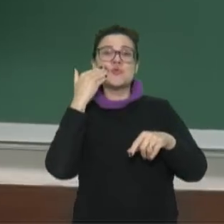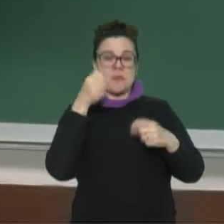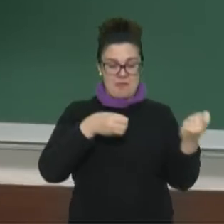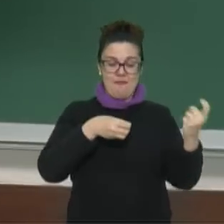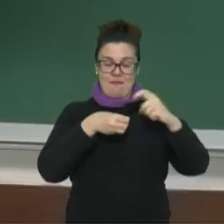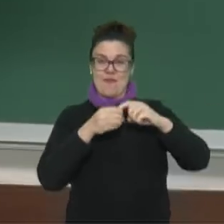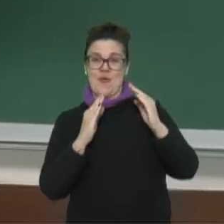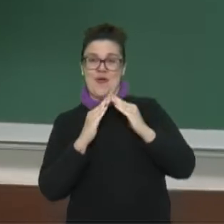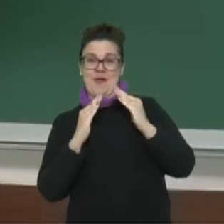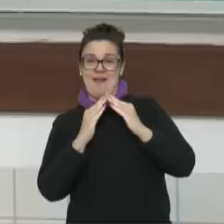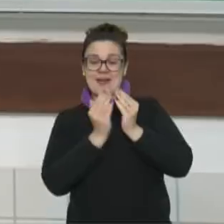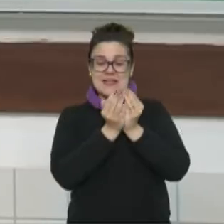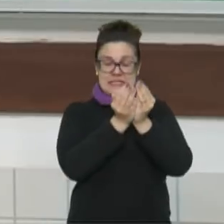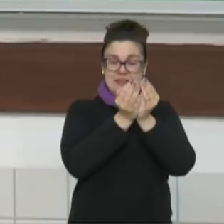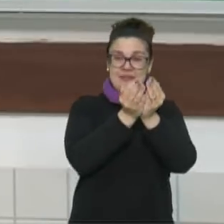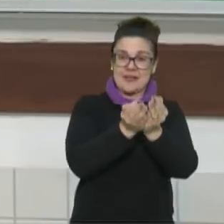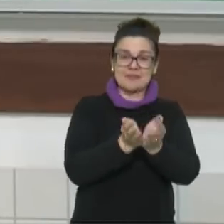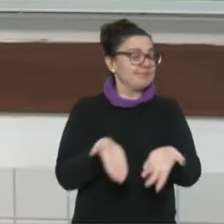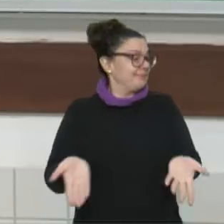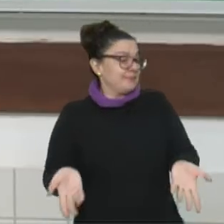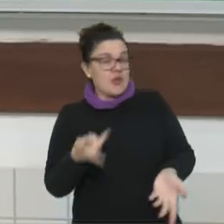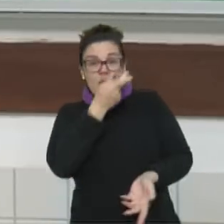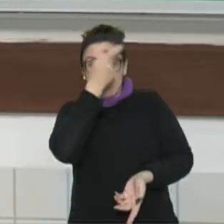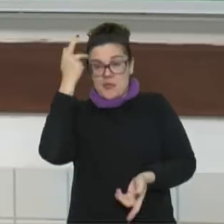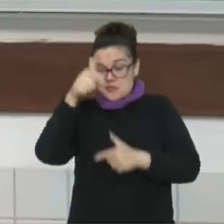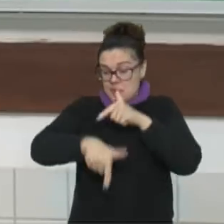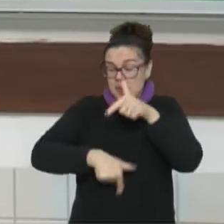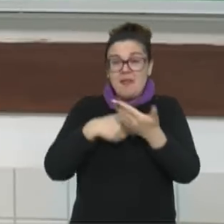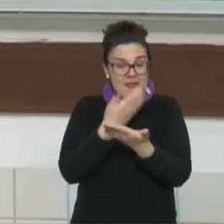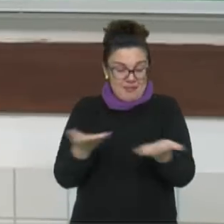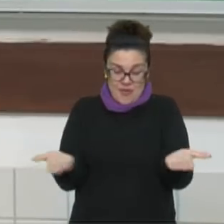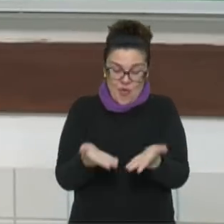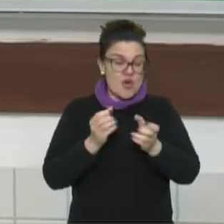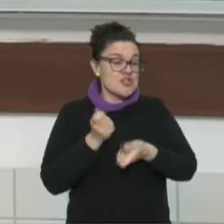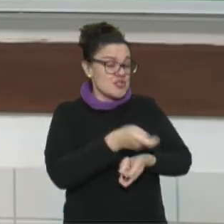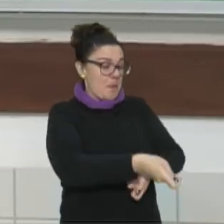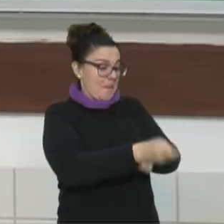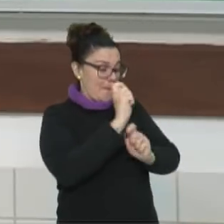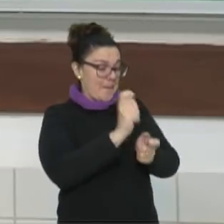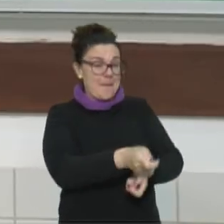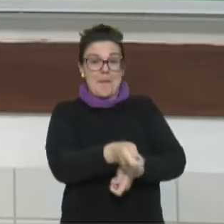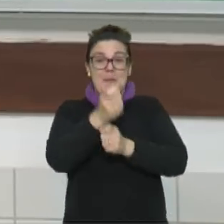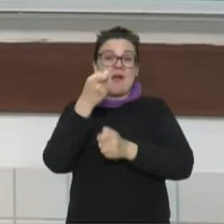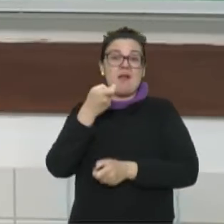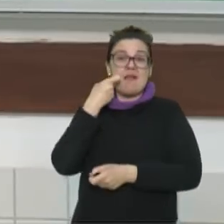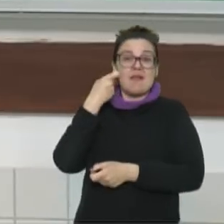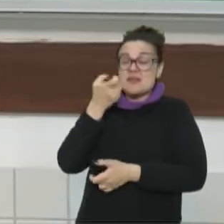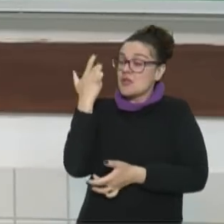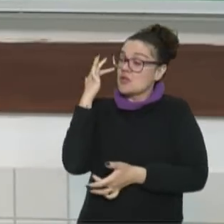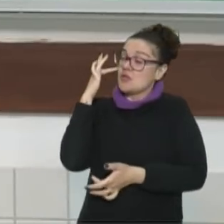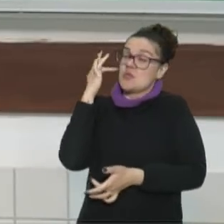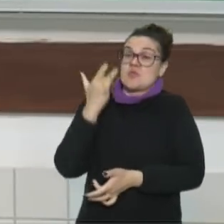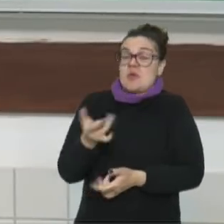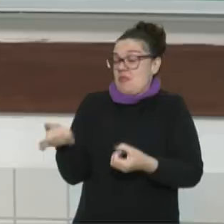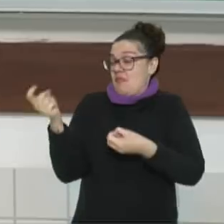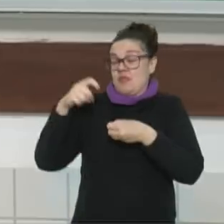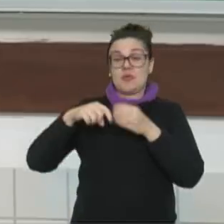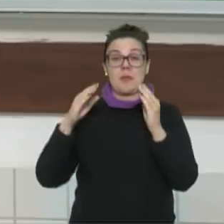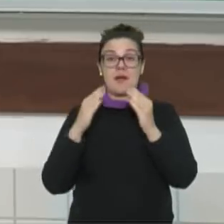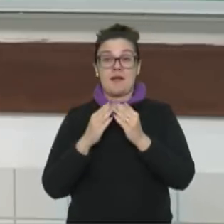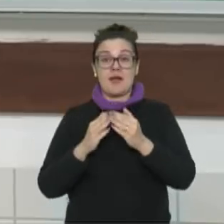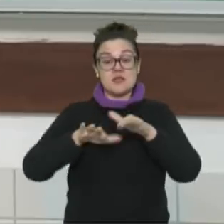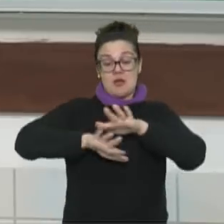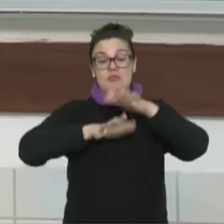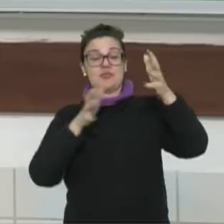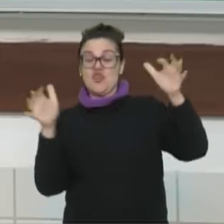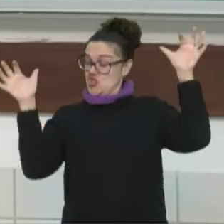para casa, né? Aquele que faz o trabalho de pesca no nosso país não sabe se vão voltar, se o mar não vai estar revoltado, né? Se não vai